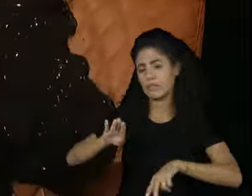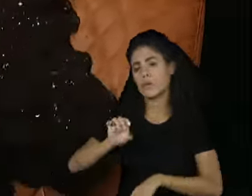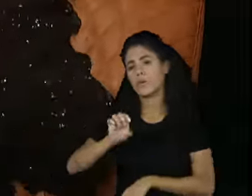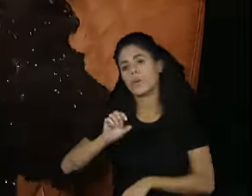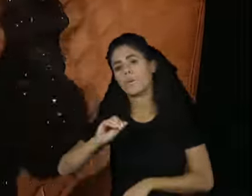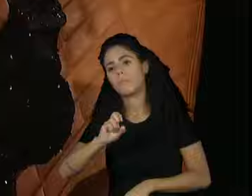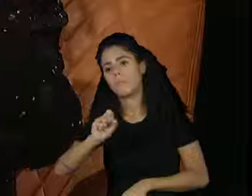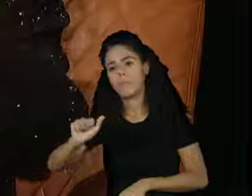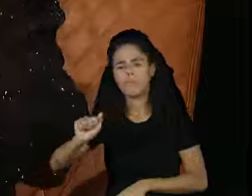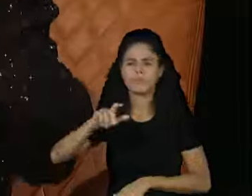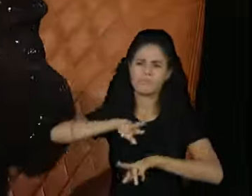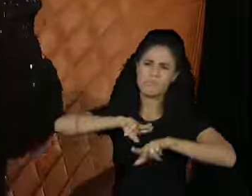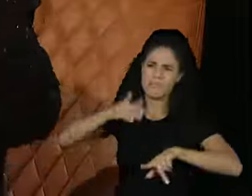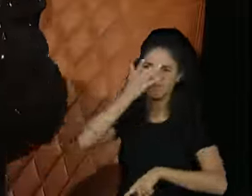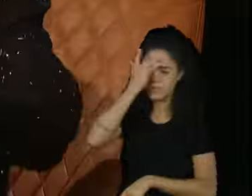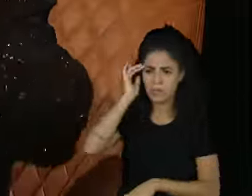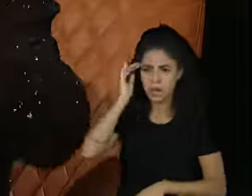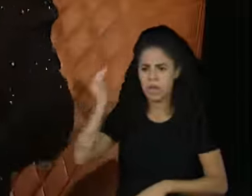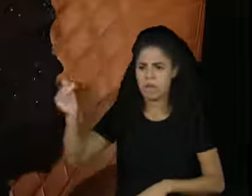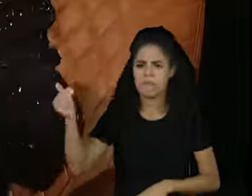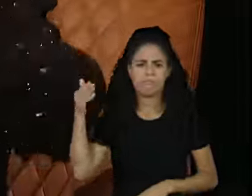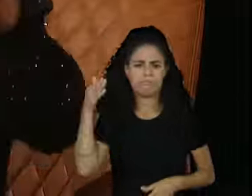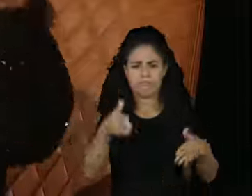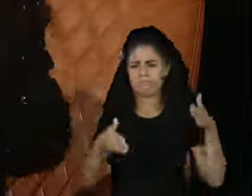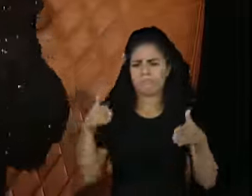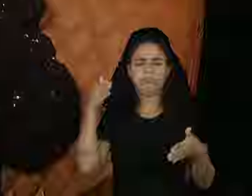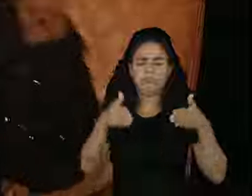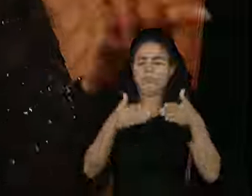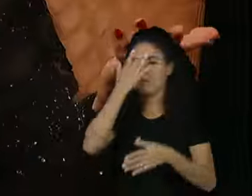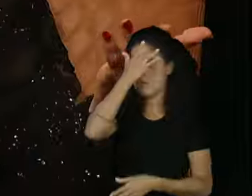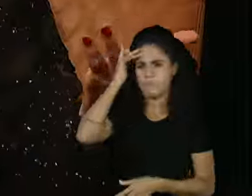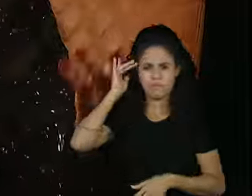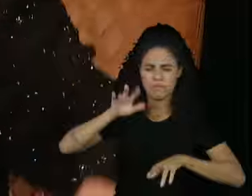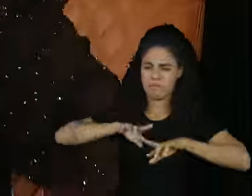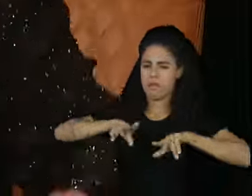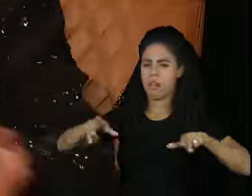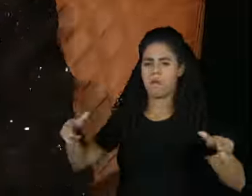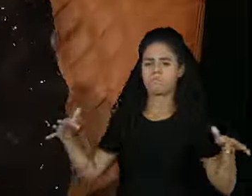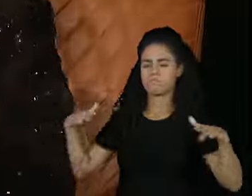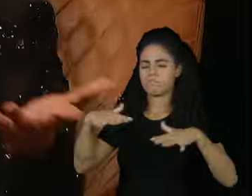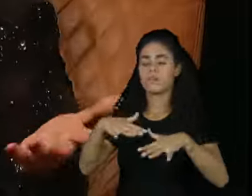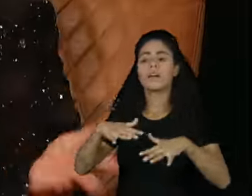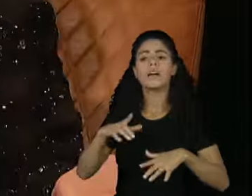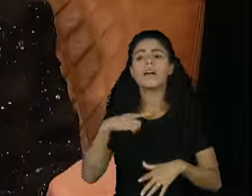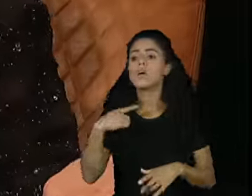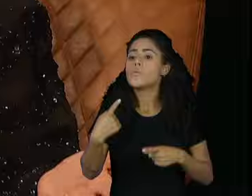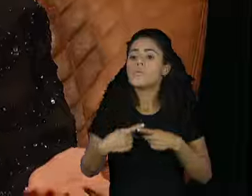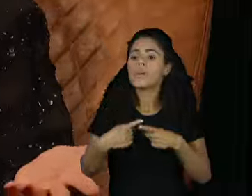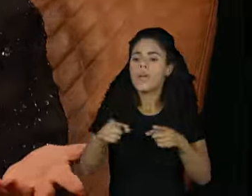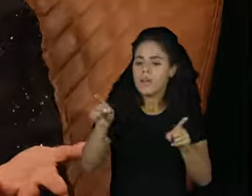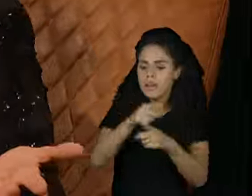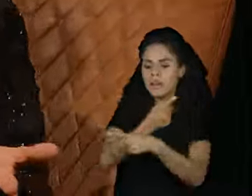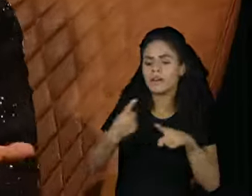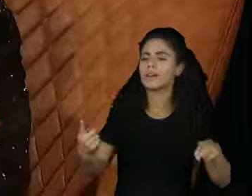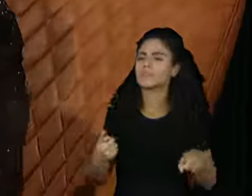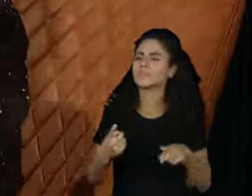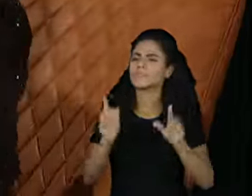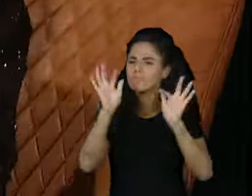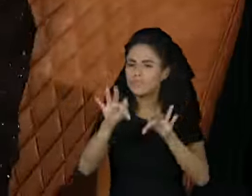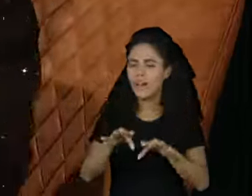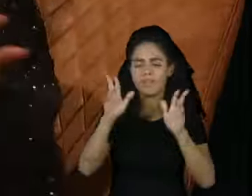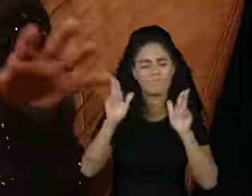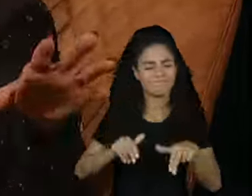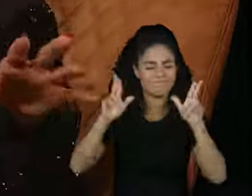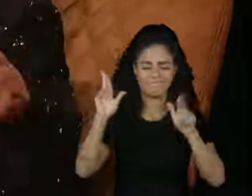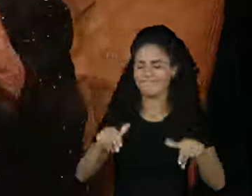né? Van Lins, Jorge Versilo, e vários, Djavan, vários, né? Porque a música moderna nunca vai acabar. Ela pode não